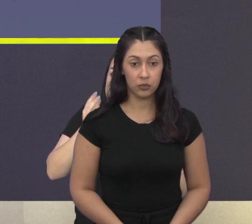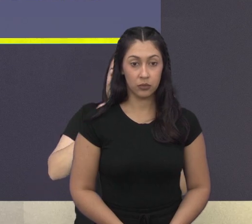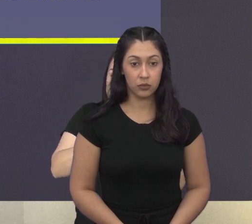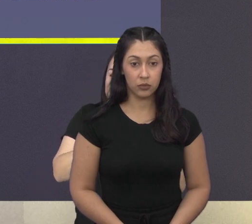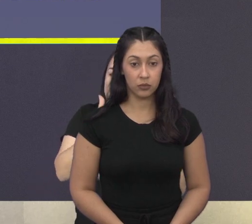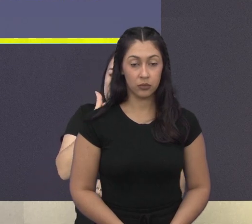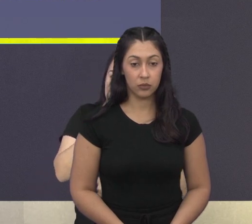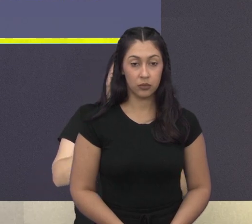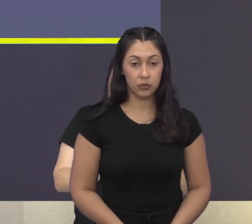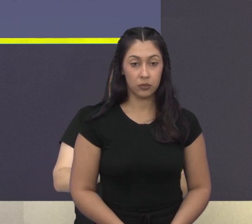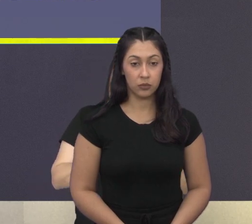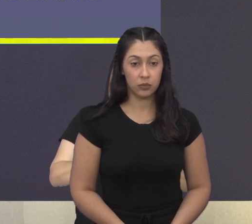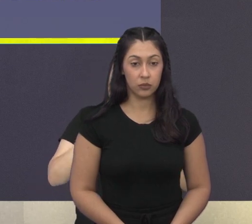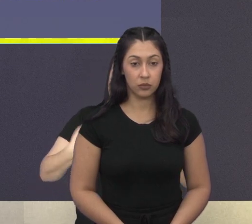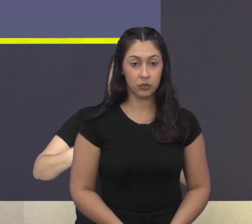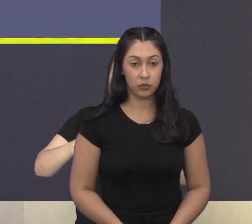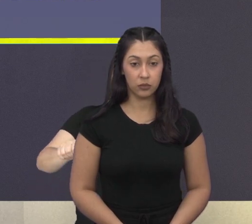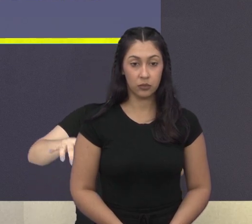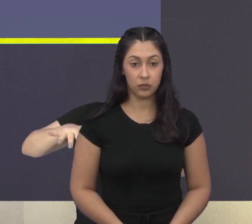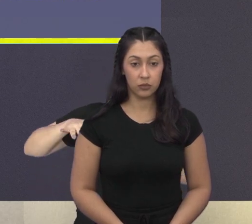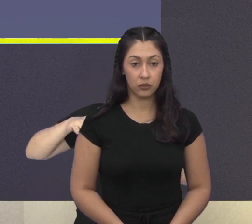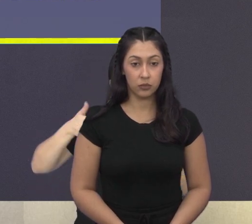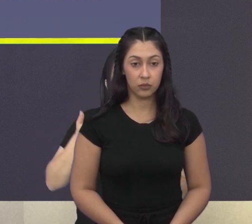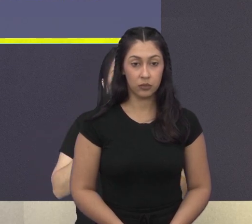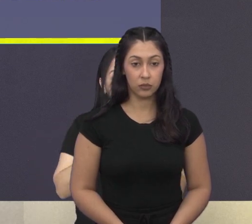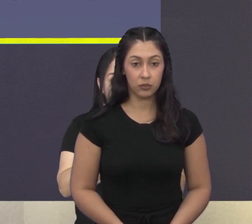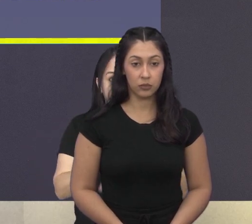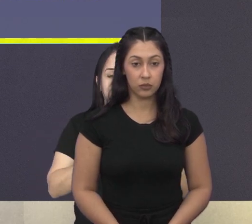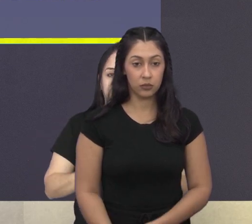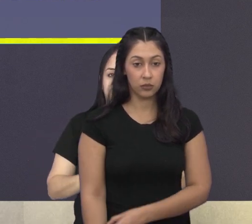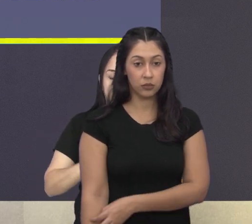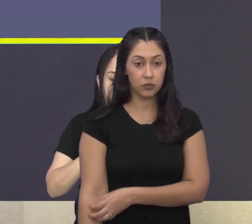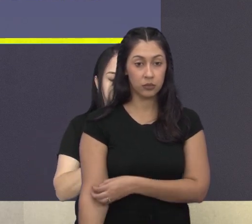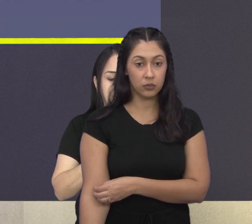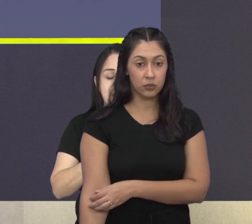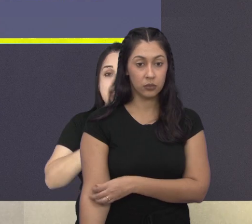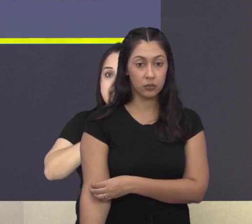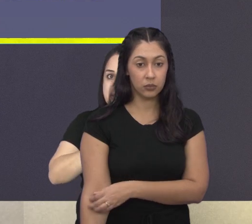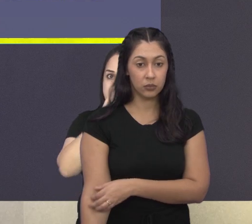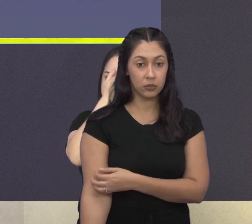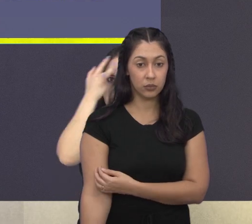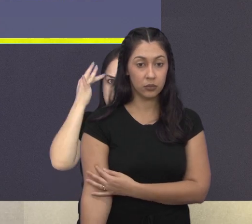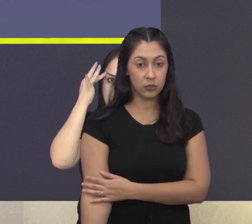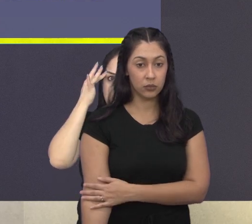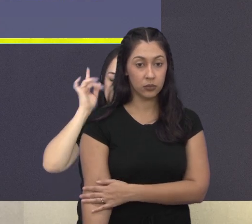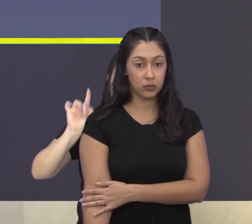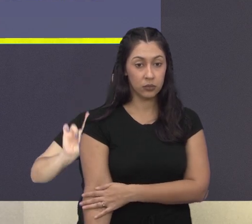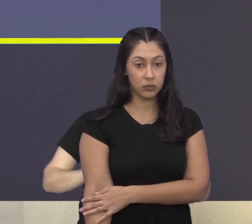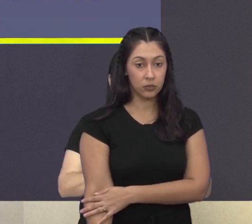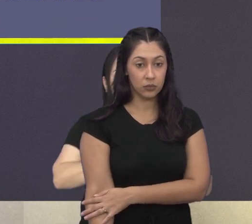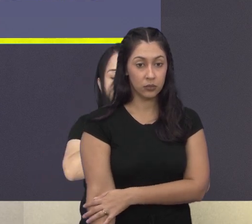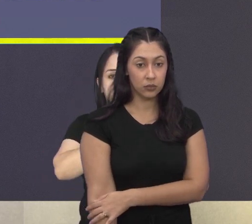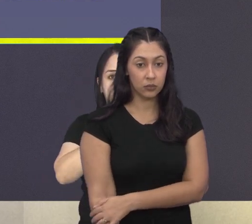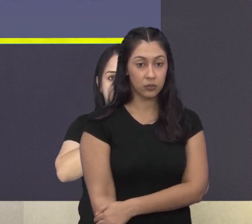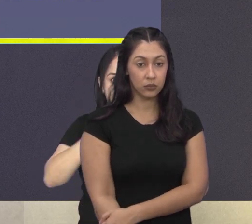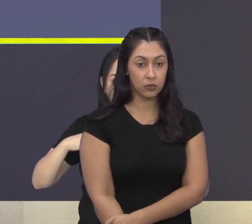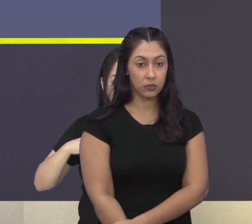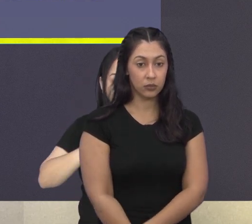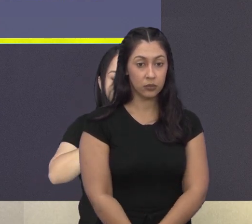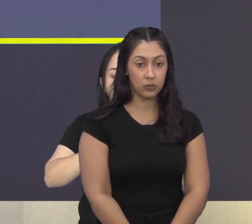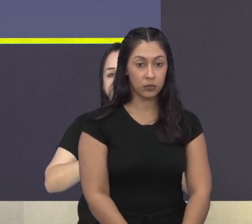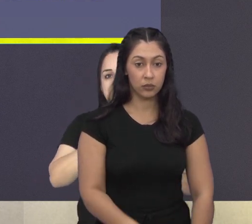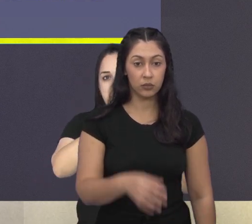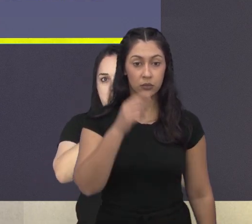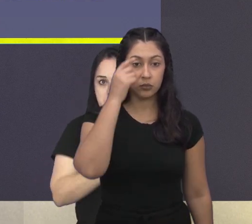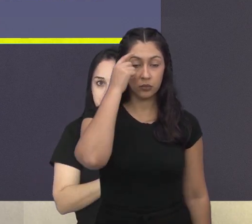3, caso seja aprovado em plenário. Cada SEI é composta por 5 membros, tendo em sua composição um presidente